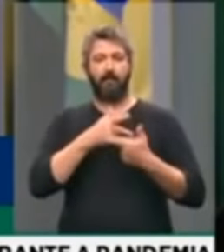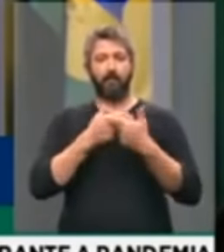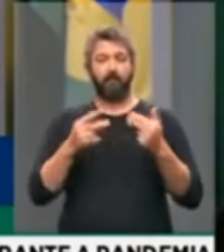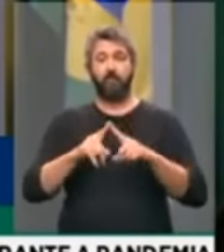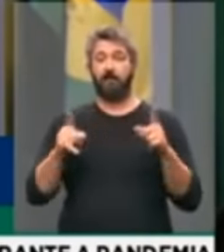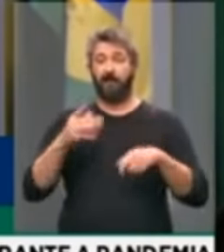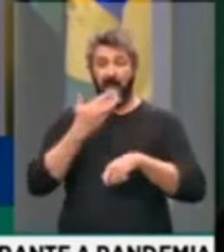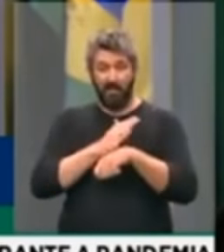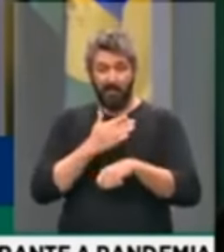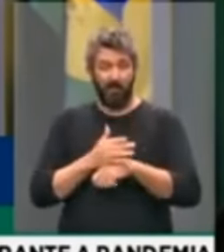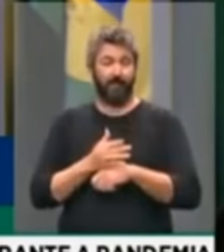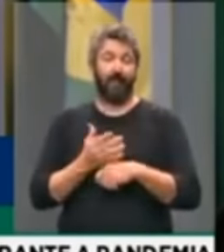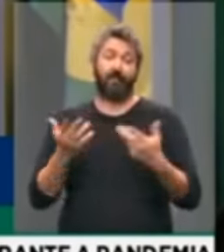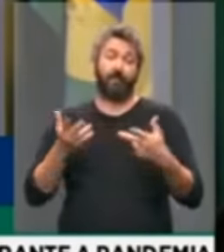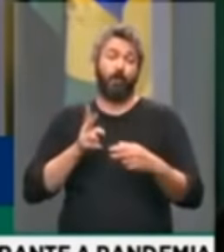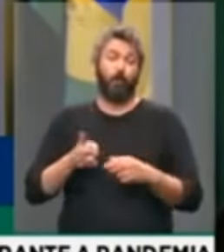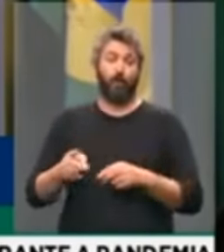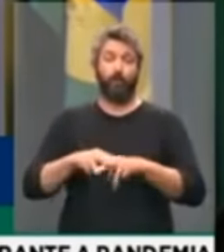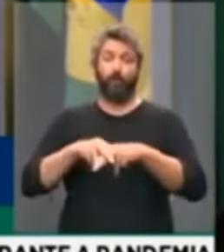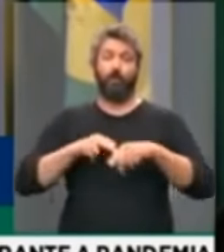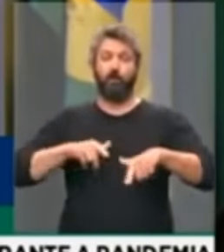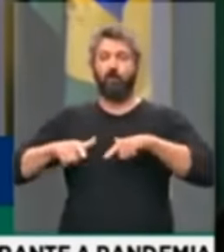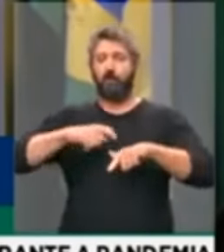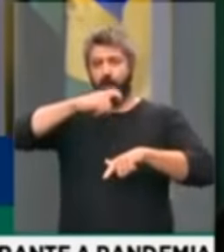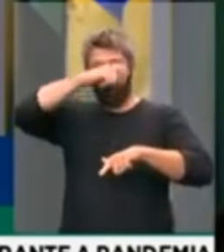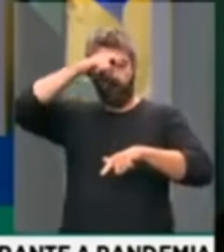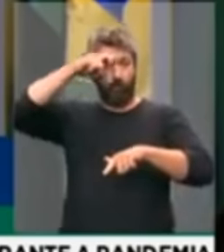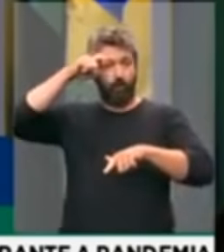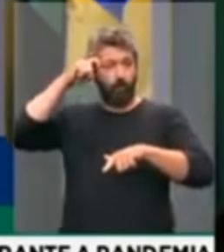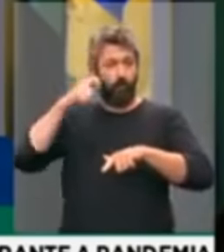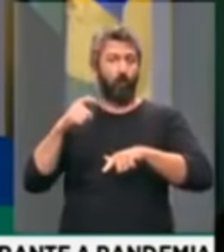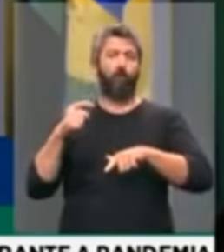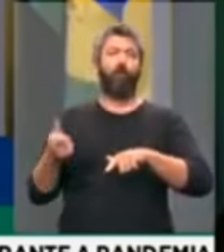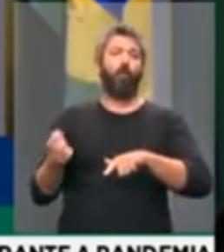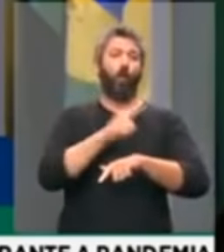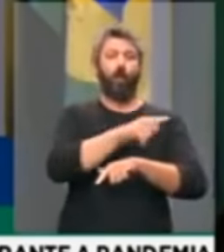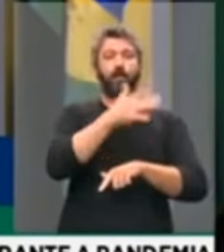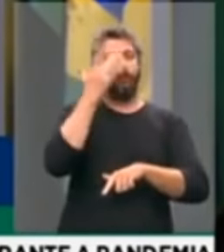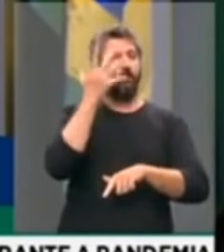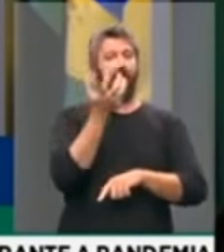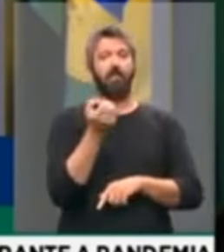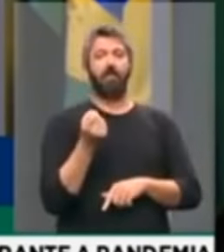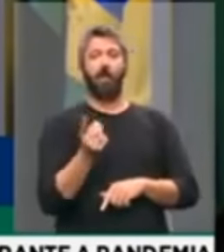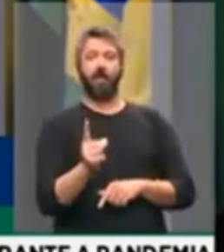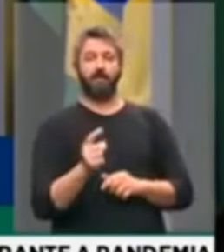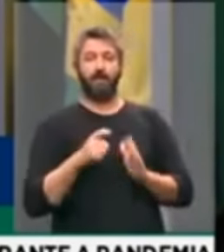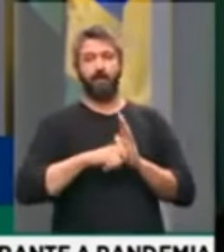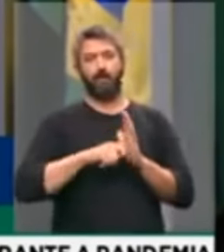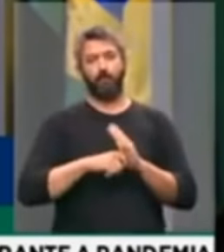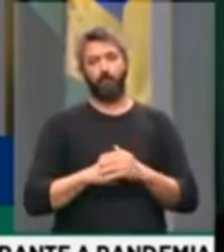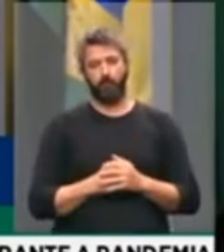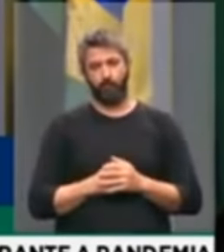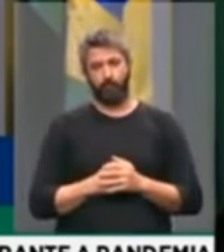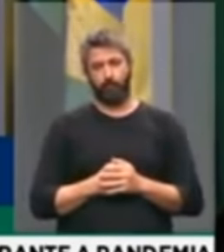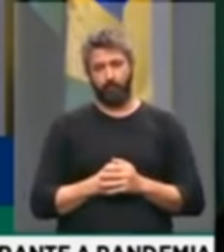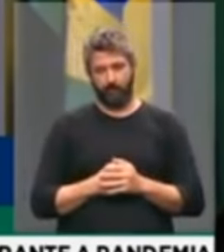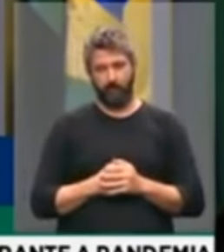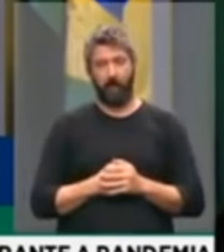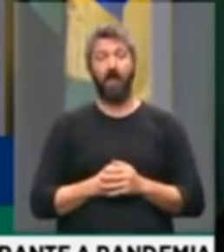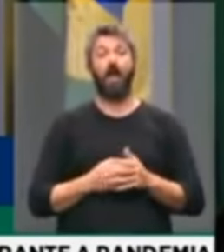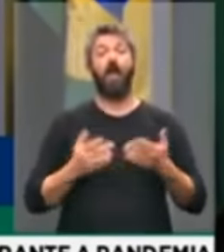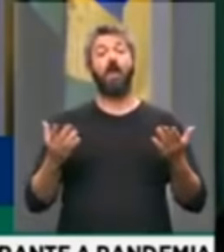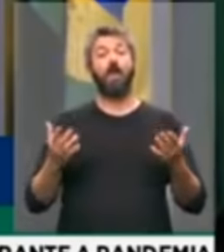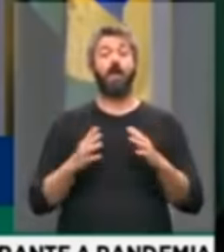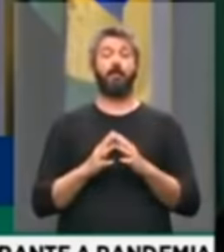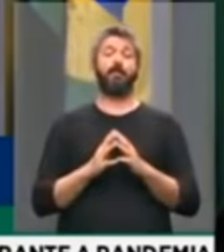mas que na prática só sobrevivem graças ao trabalho duro de quem não recebe esses benefícios tributários para além disso